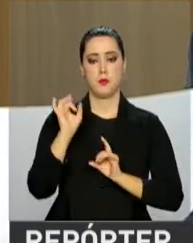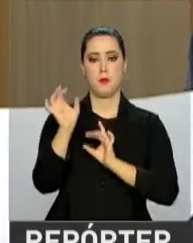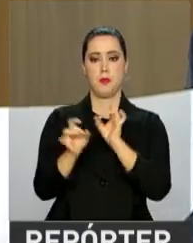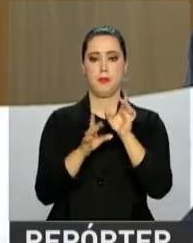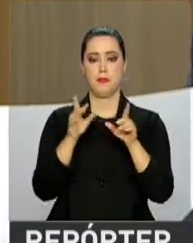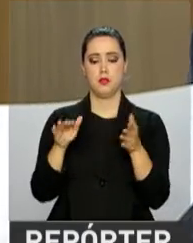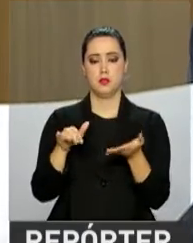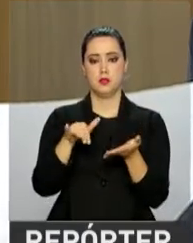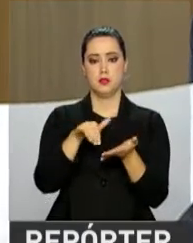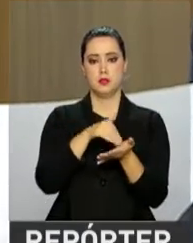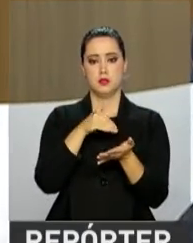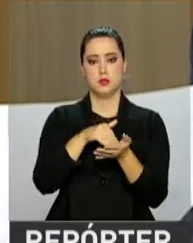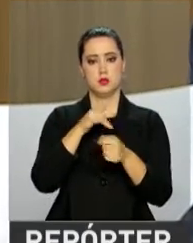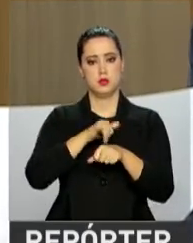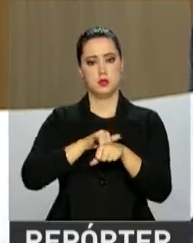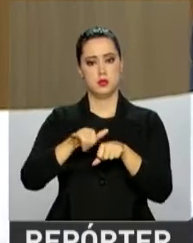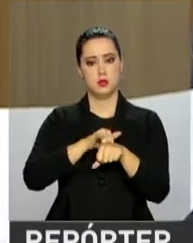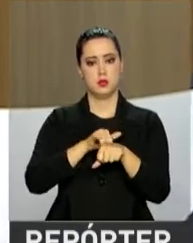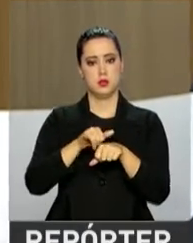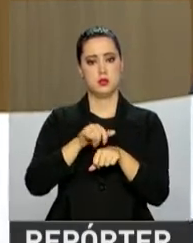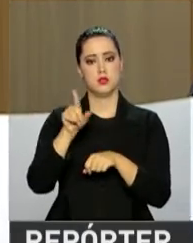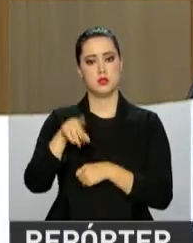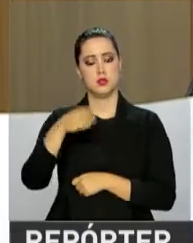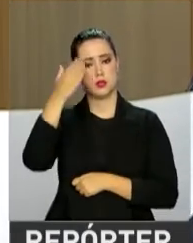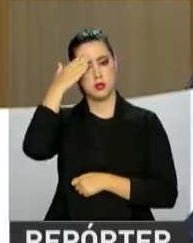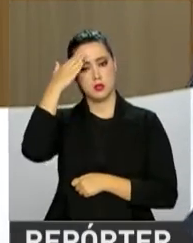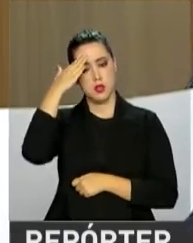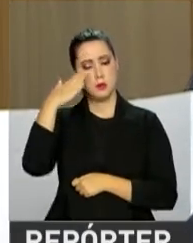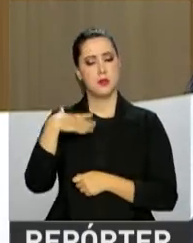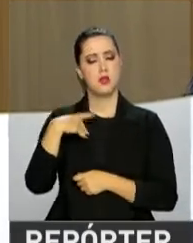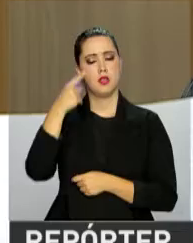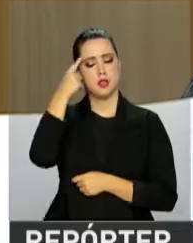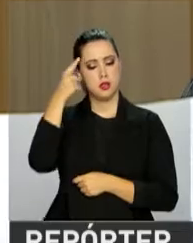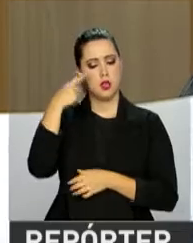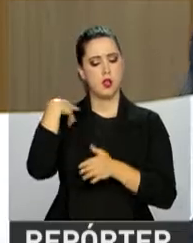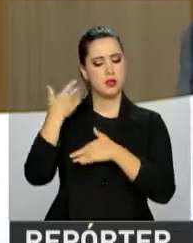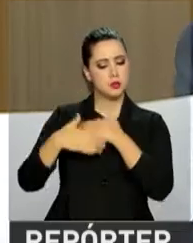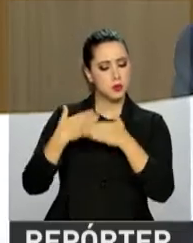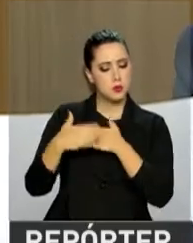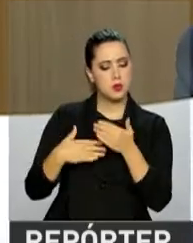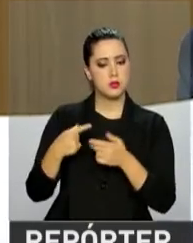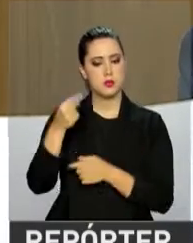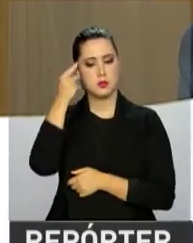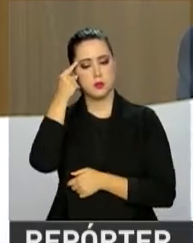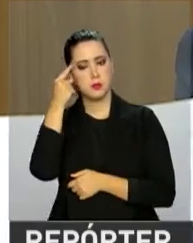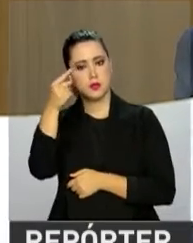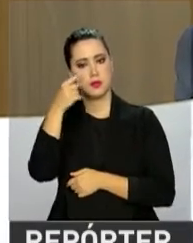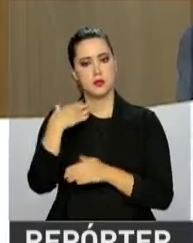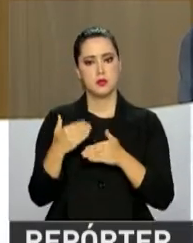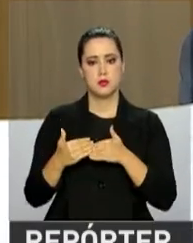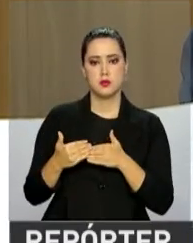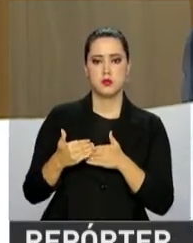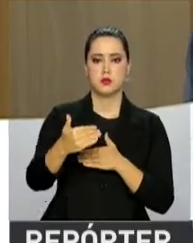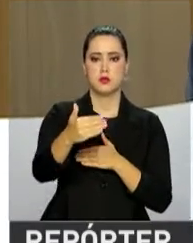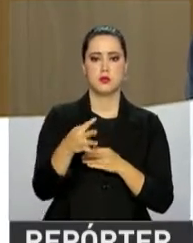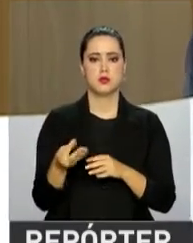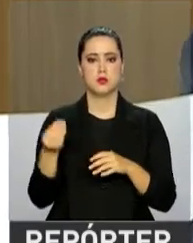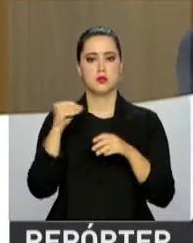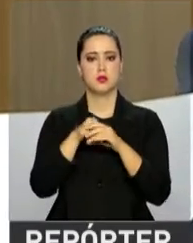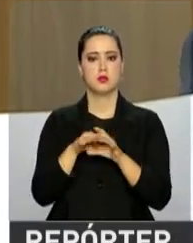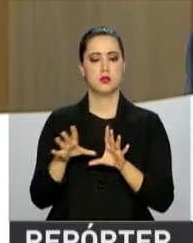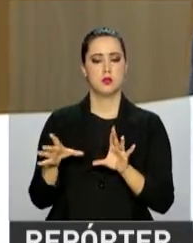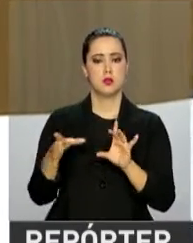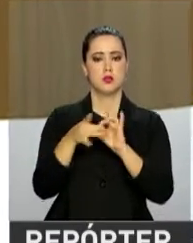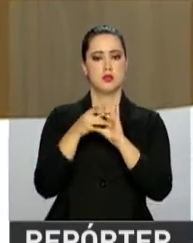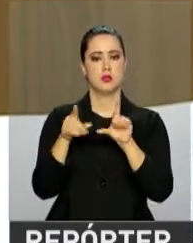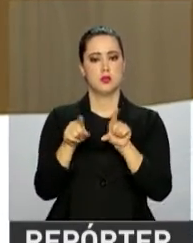apresenta pública é ouvir coletar idéias processá-las pensar a partir de uma plataforma integrada e